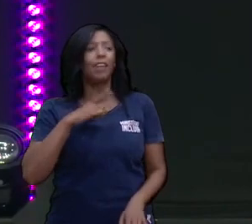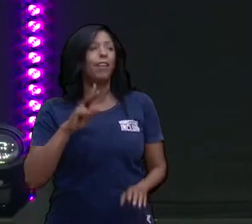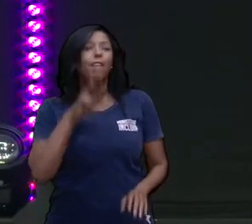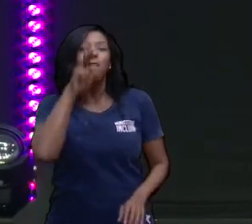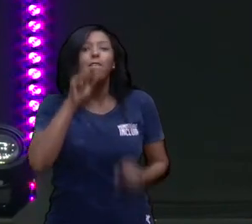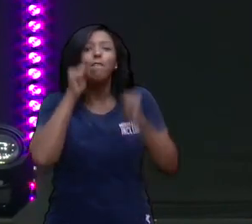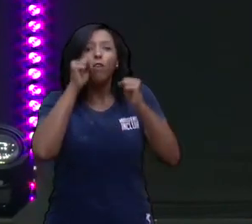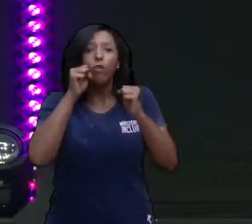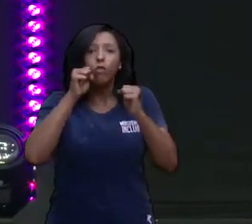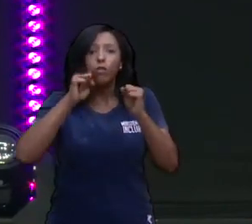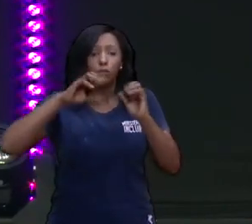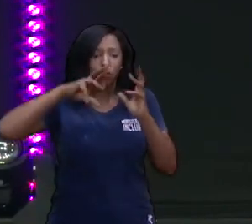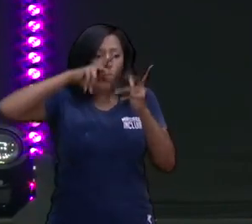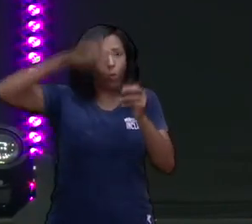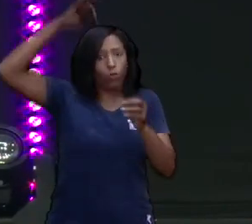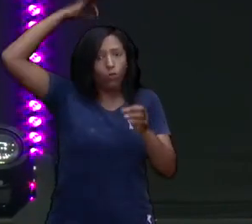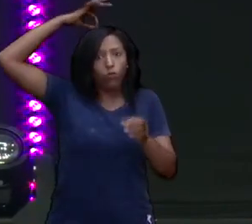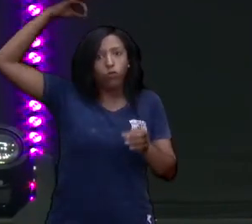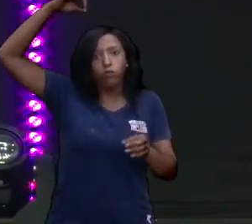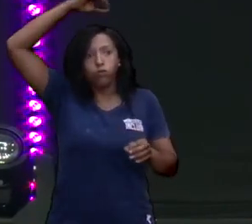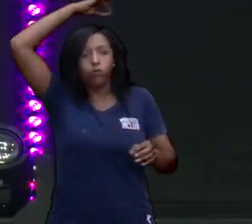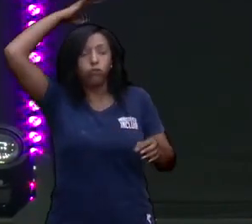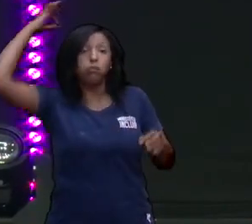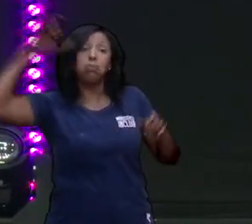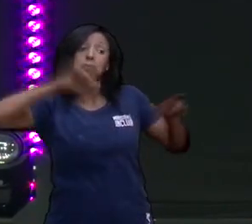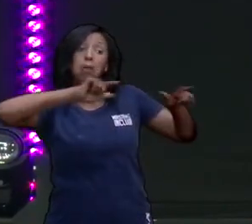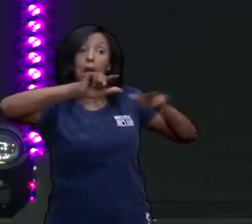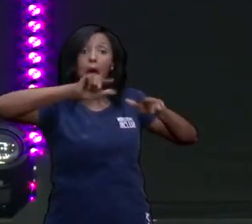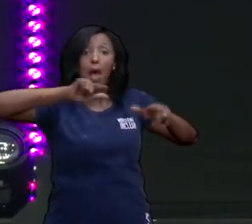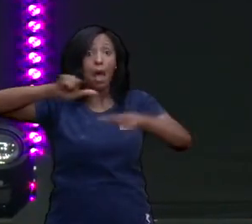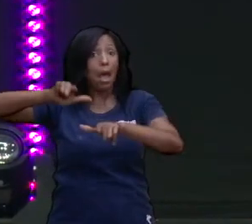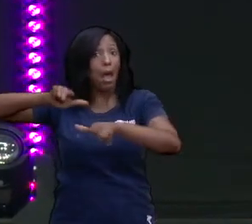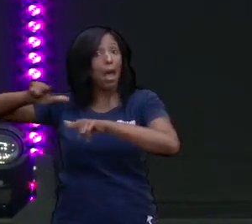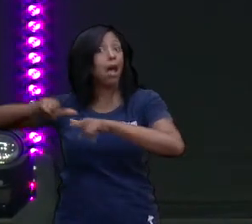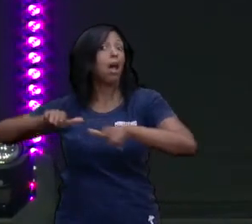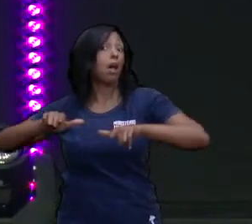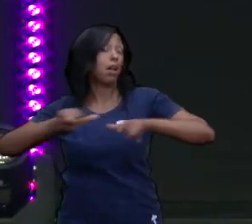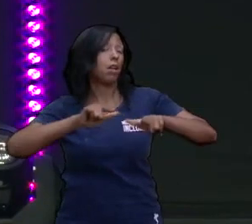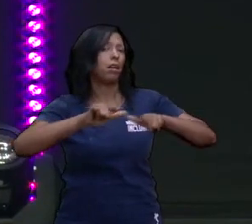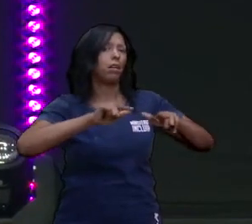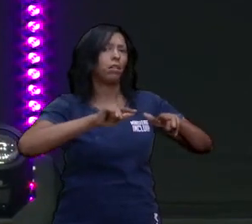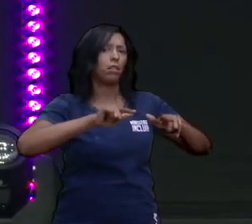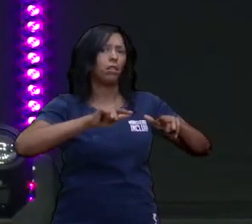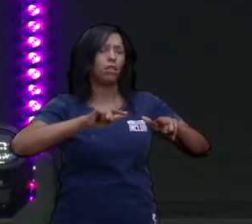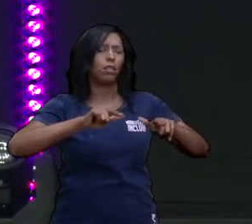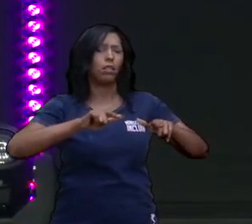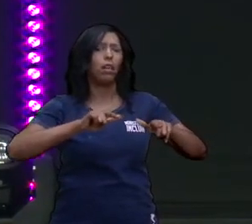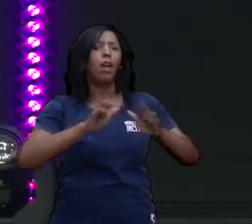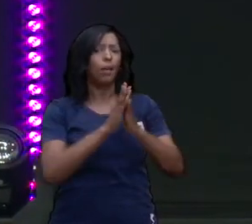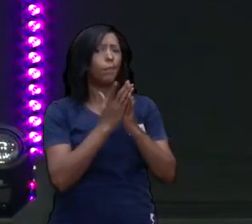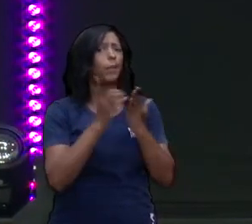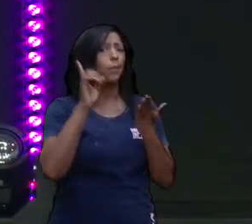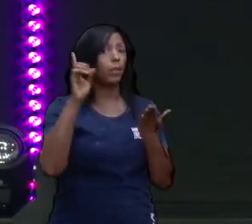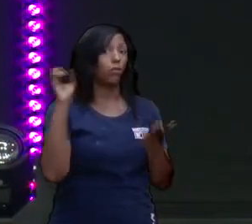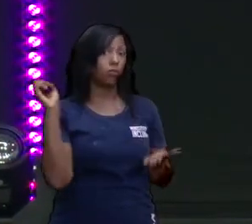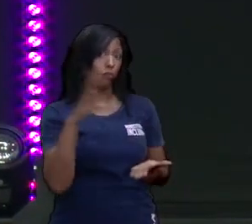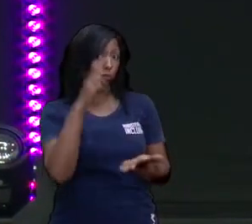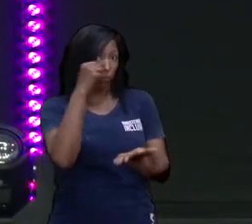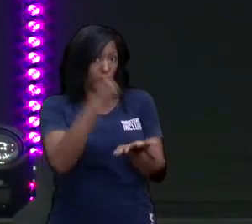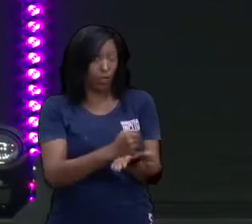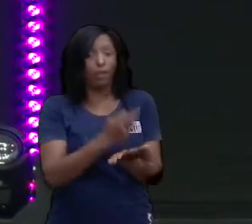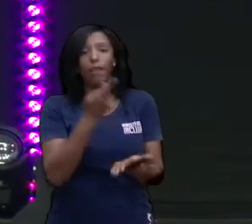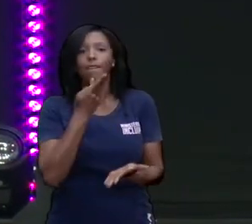no mundo é o Novo Testamento diz que essas forças São coordenadas por